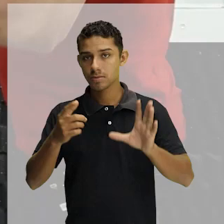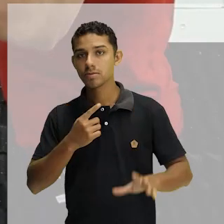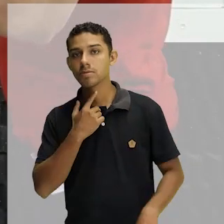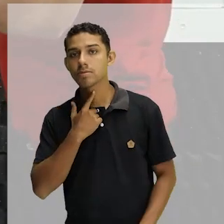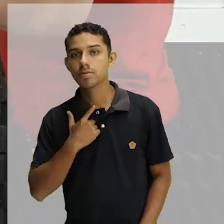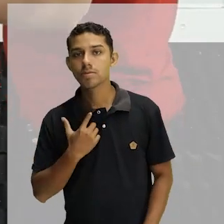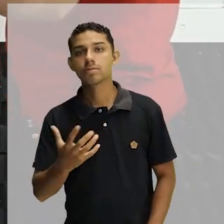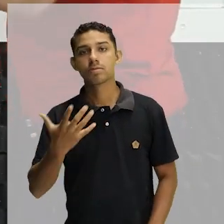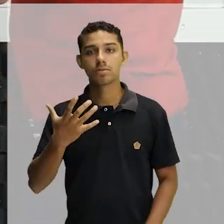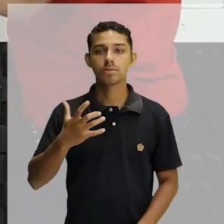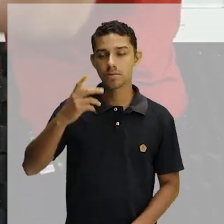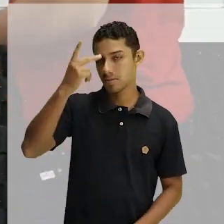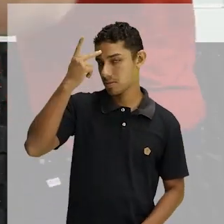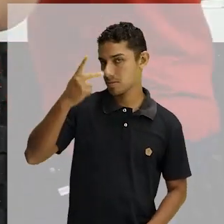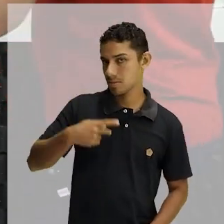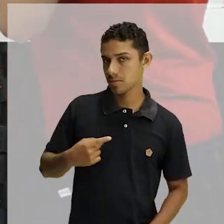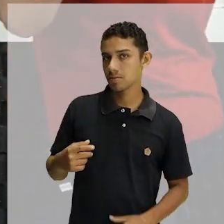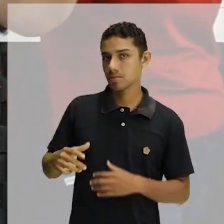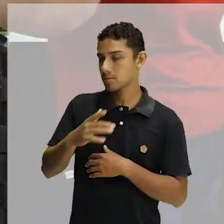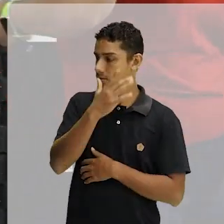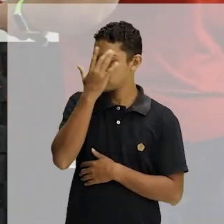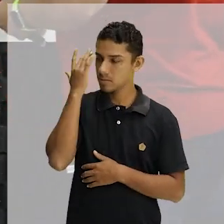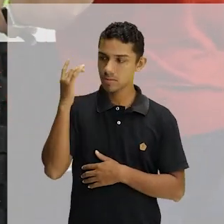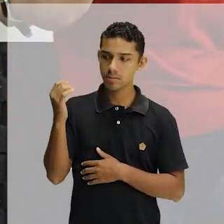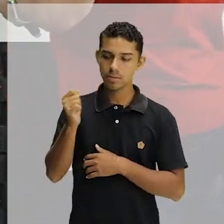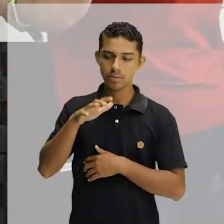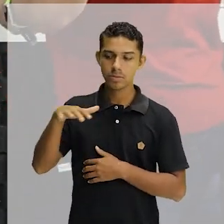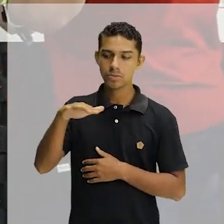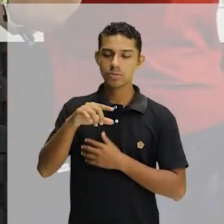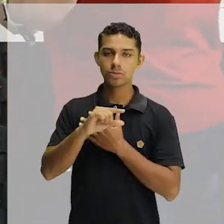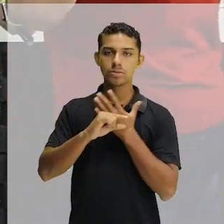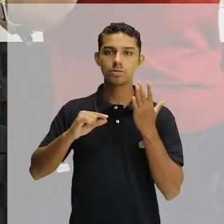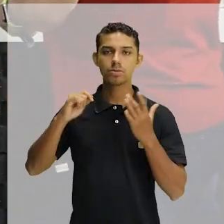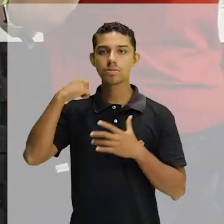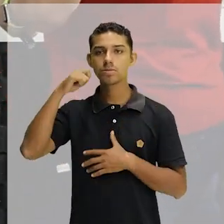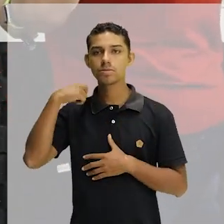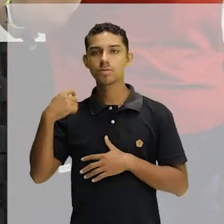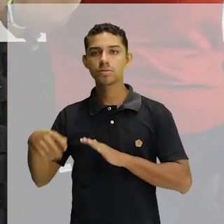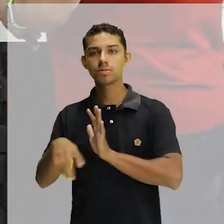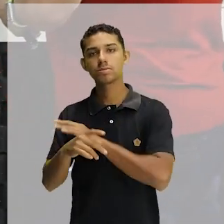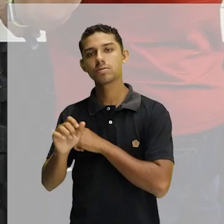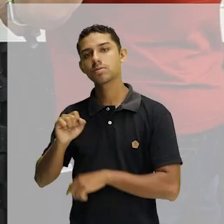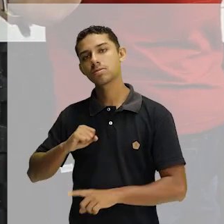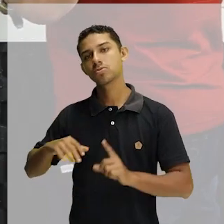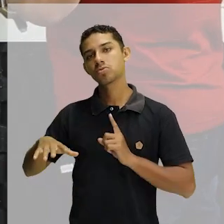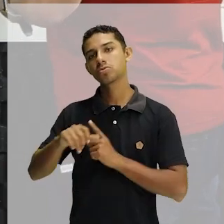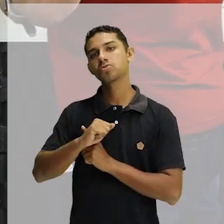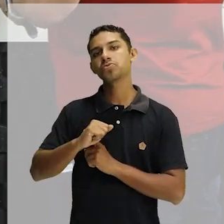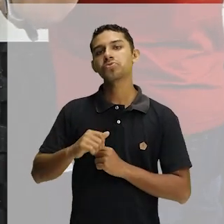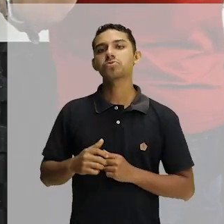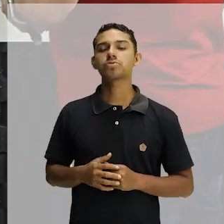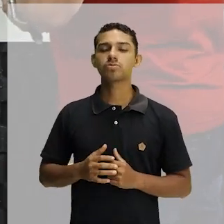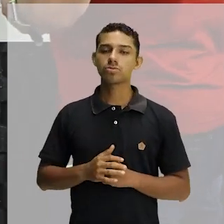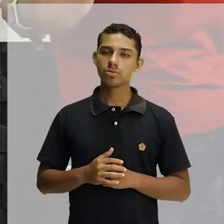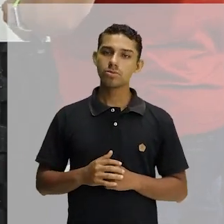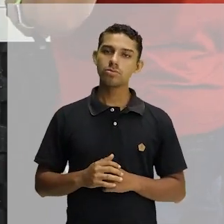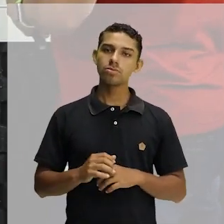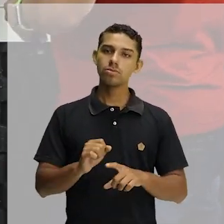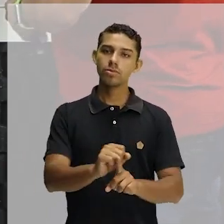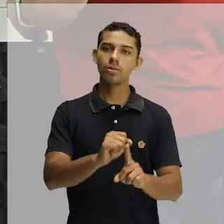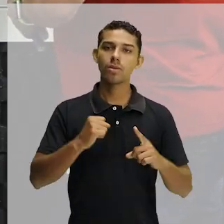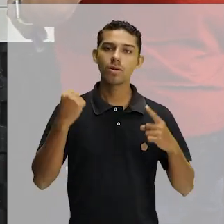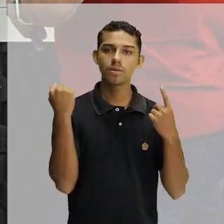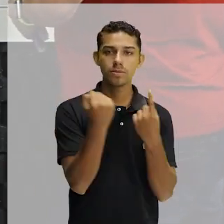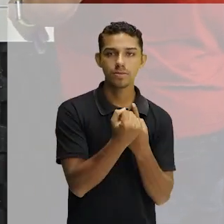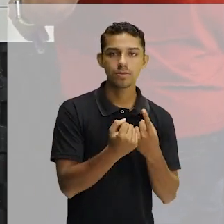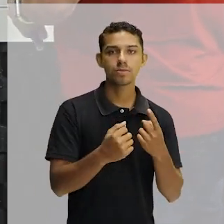espontânea decisão dos atores sociais. Cria-se o Estado. Esse Estado, obviamente, ele também vai estar dentro dos trâmites da